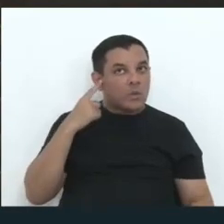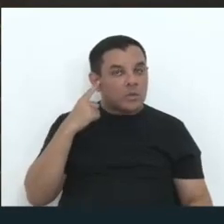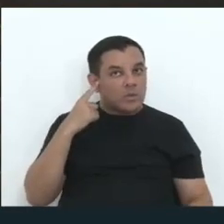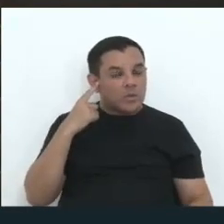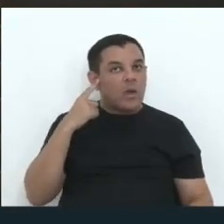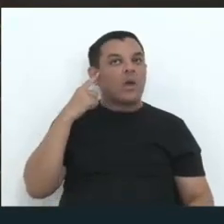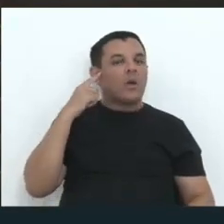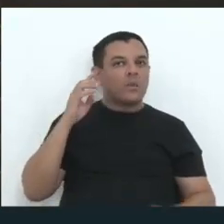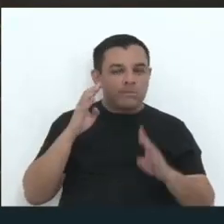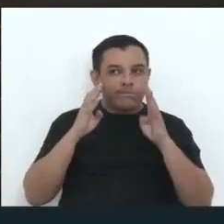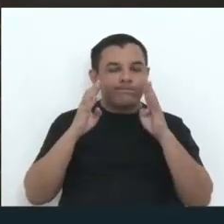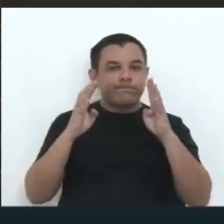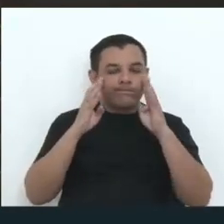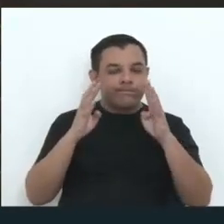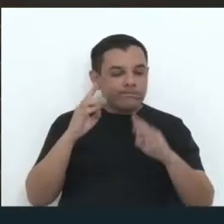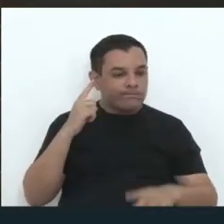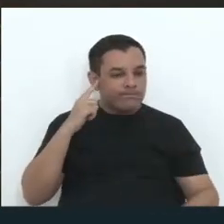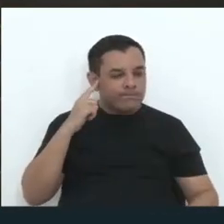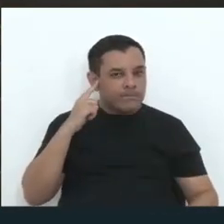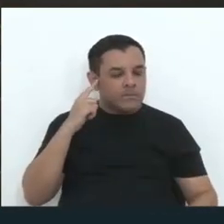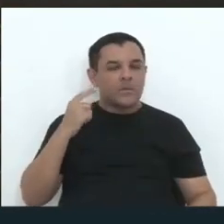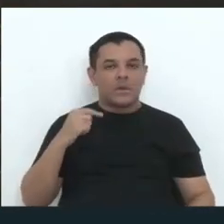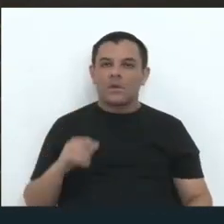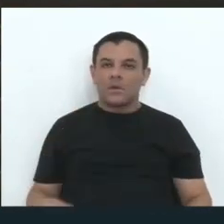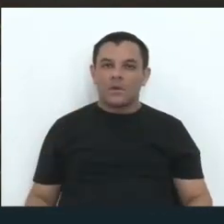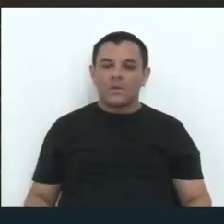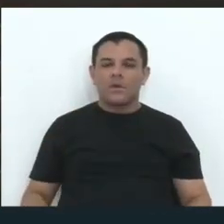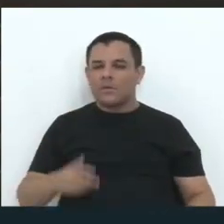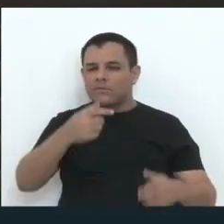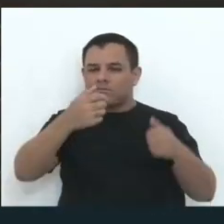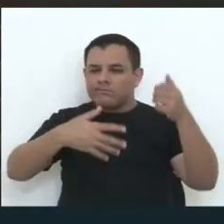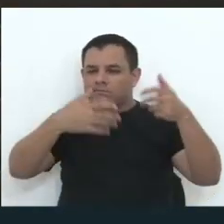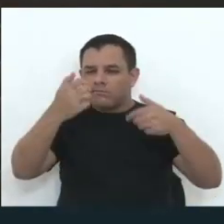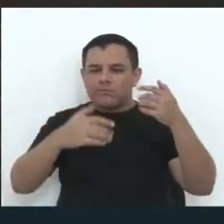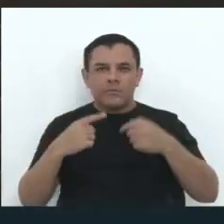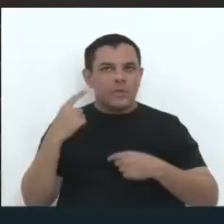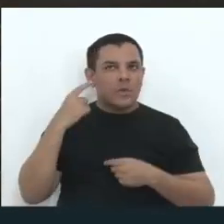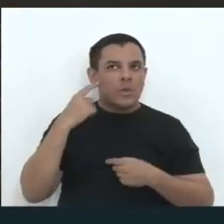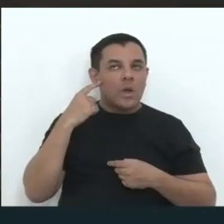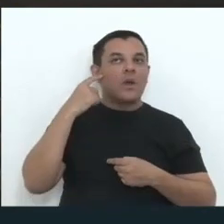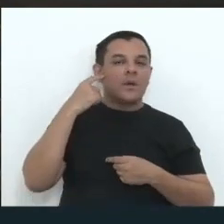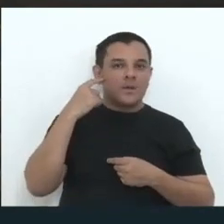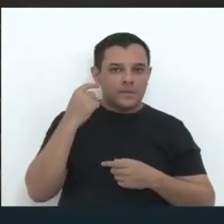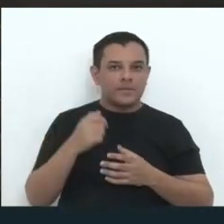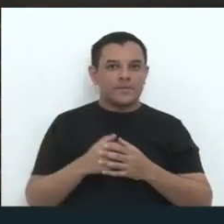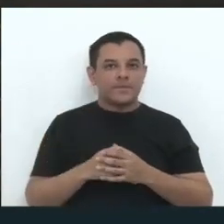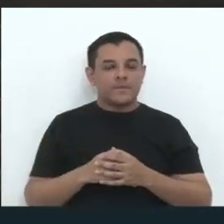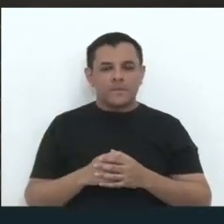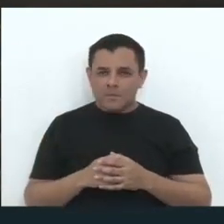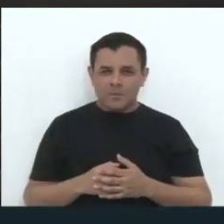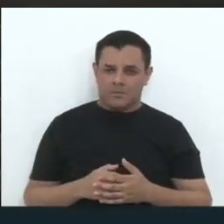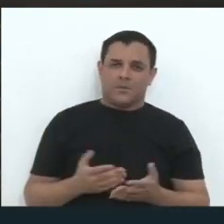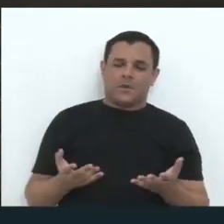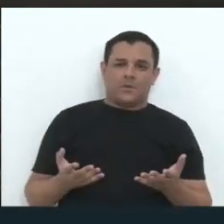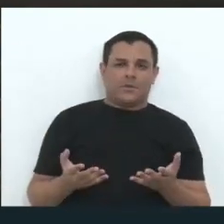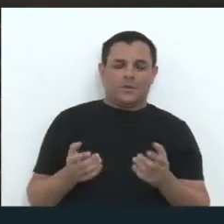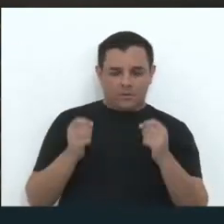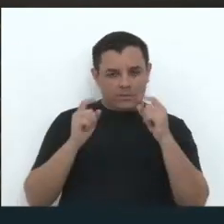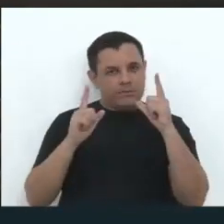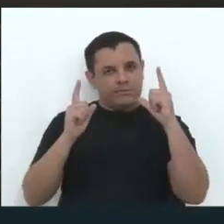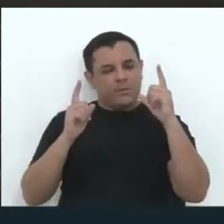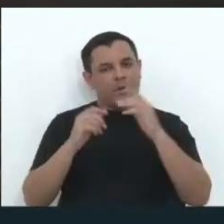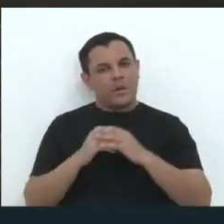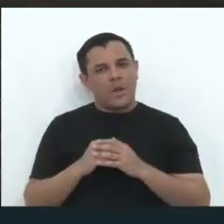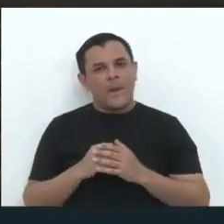atentamente a sua explicação. E pasmem, a explicação, o pedido,